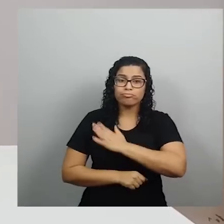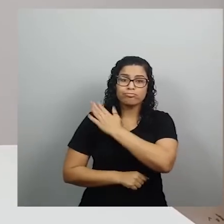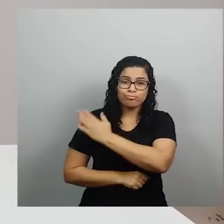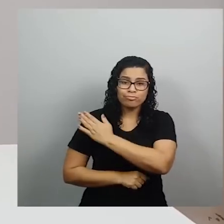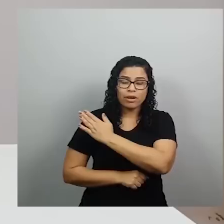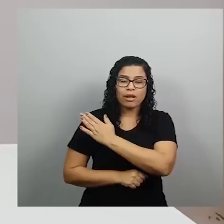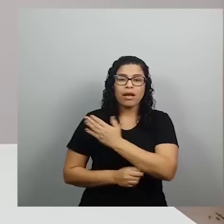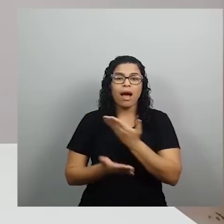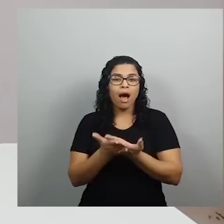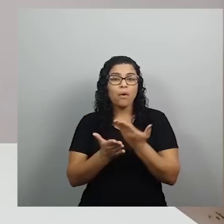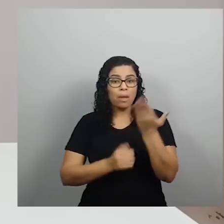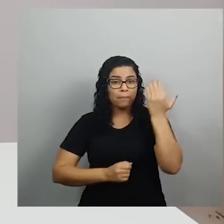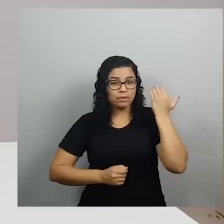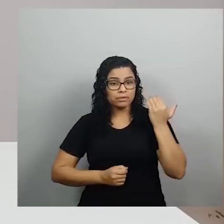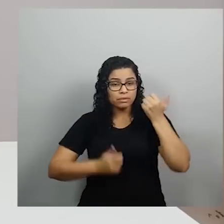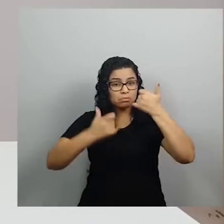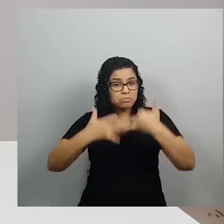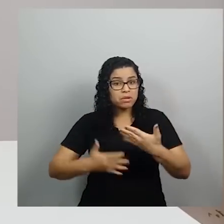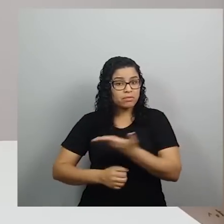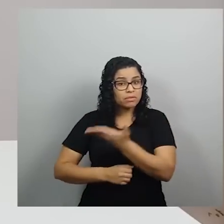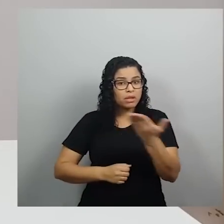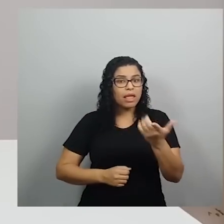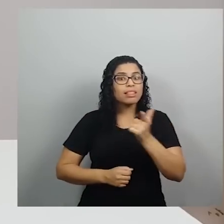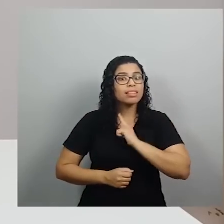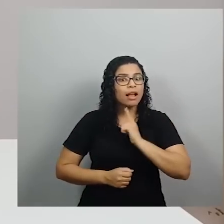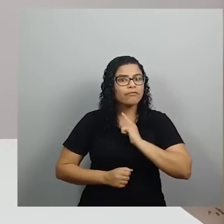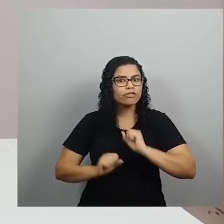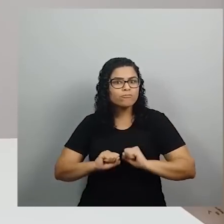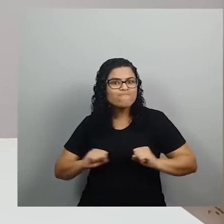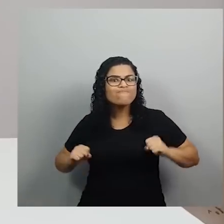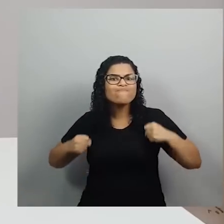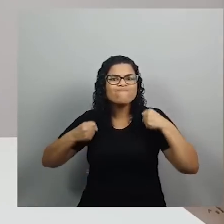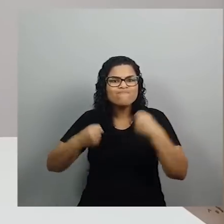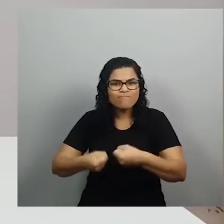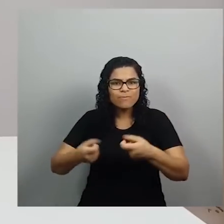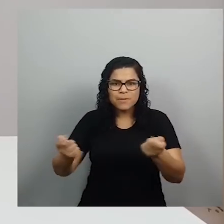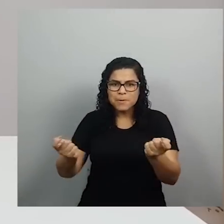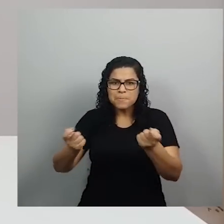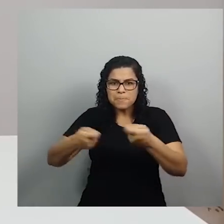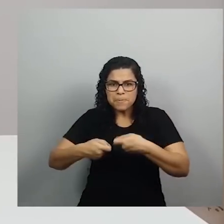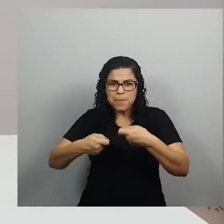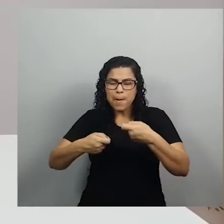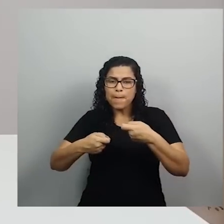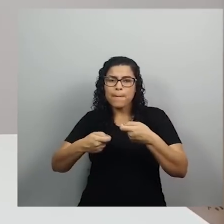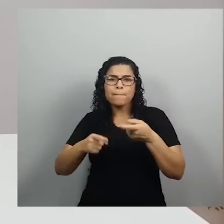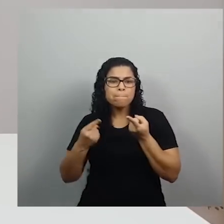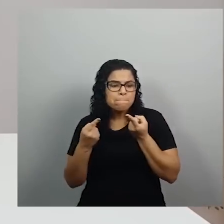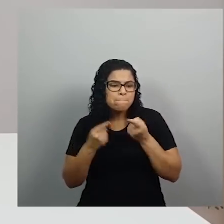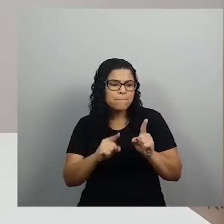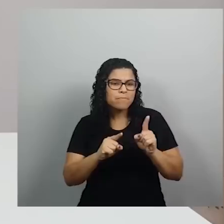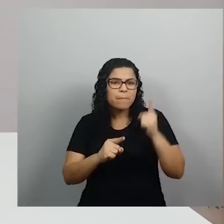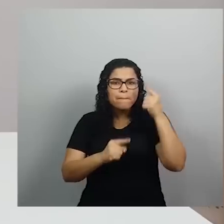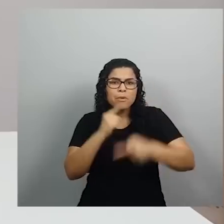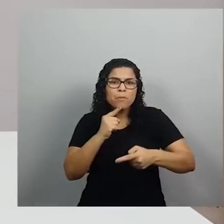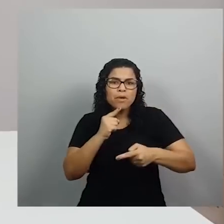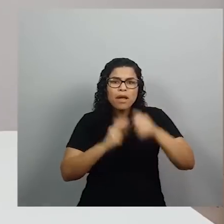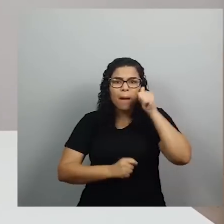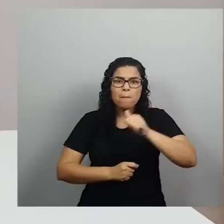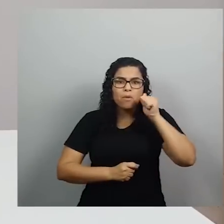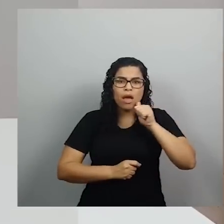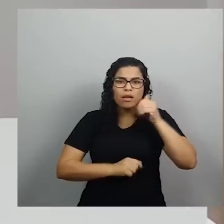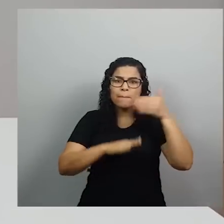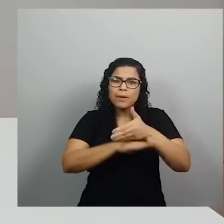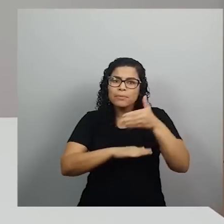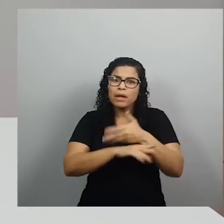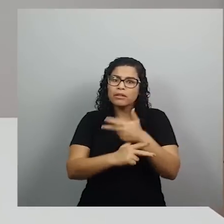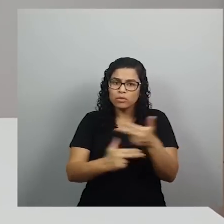Como contei a vocês no nosso último encontro, houveram grandes esforços para impedir a participação da mulher no campo das práticas